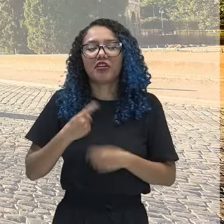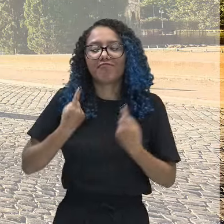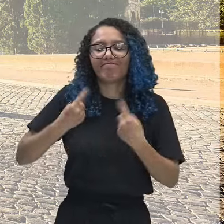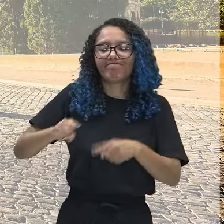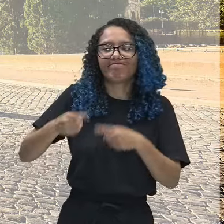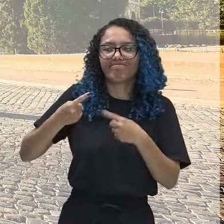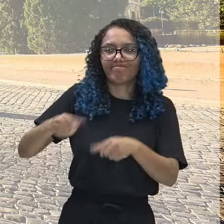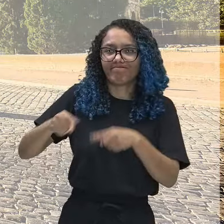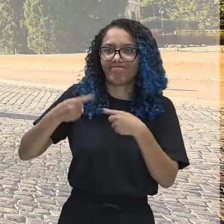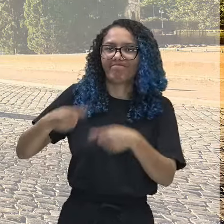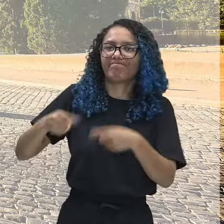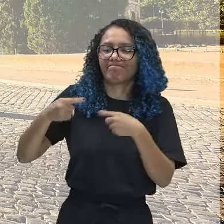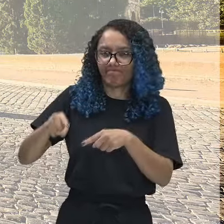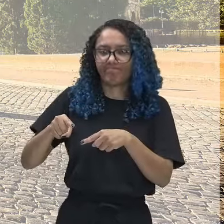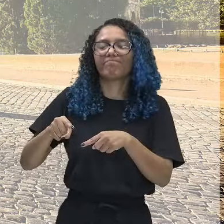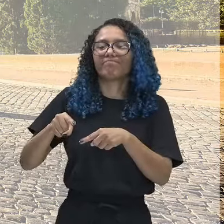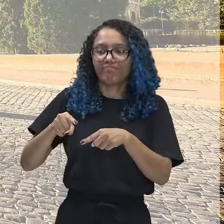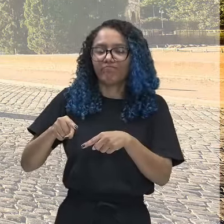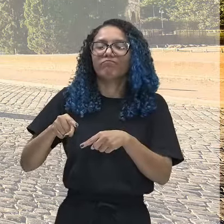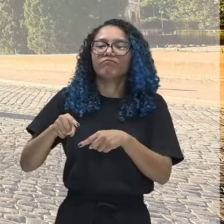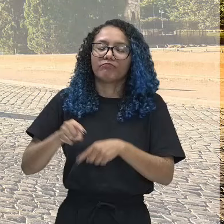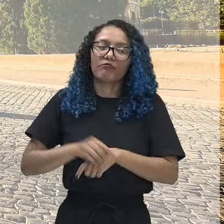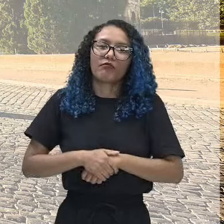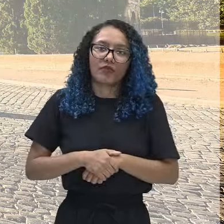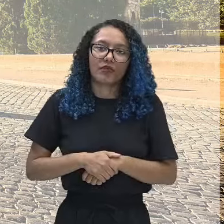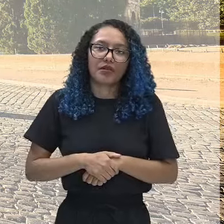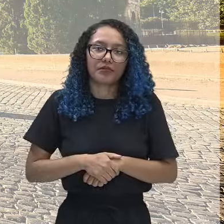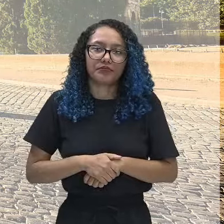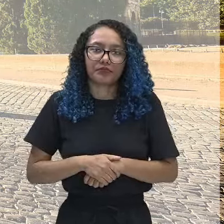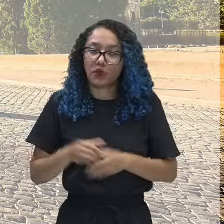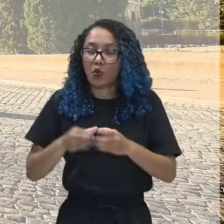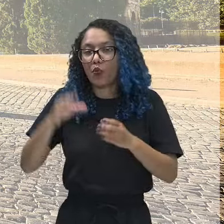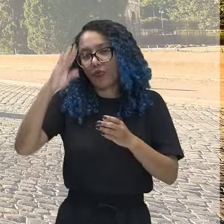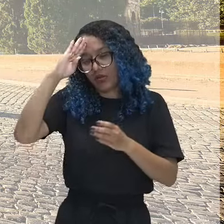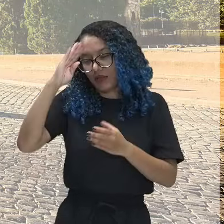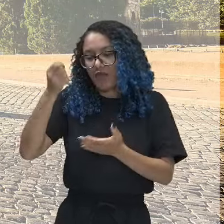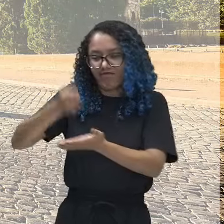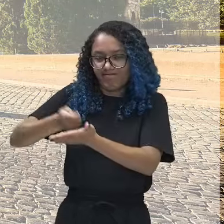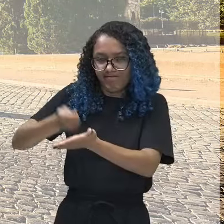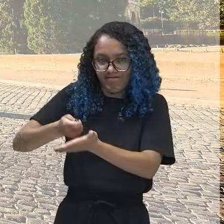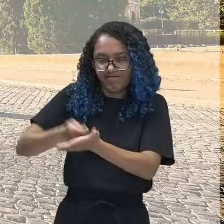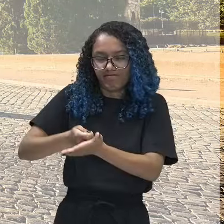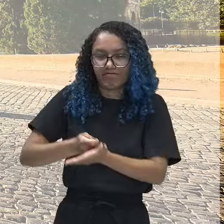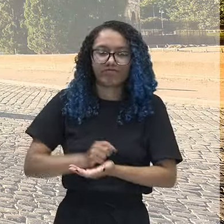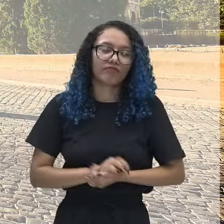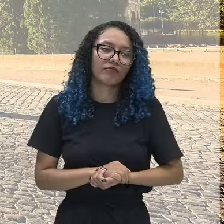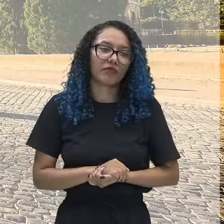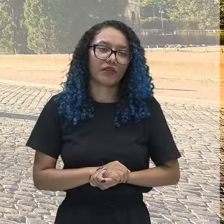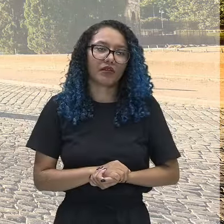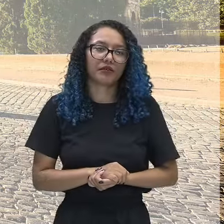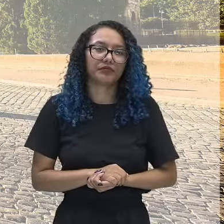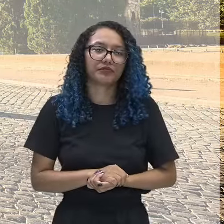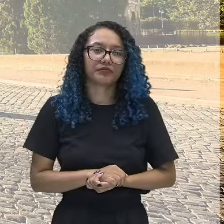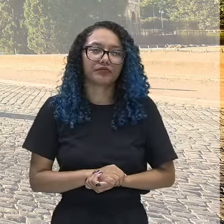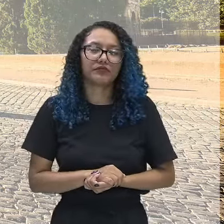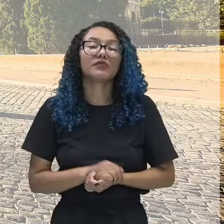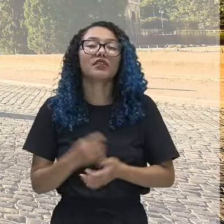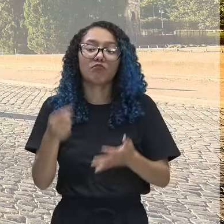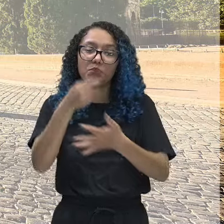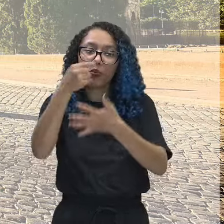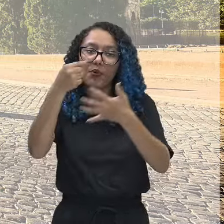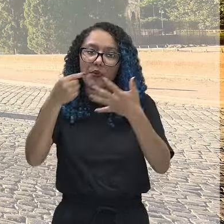parte das legiões romanas. Portanto, galera, essas características marcaram o período da chamada